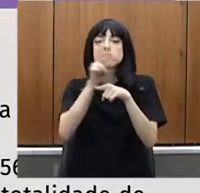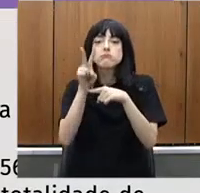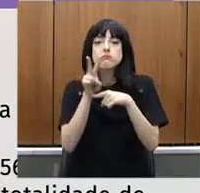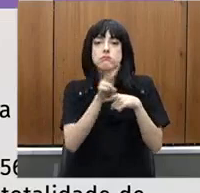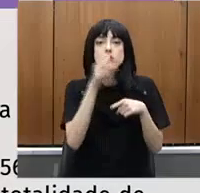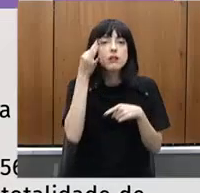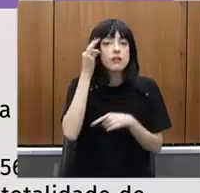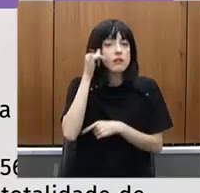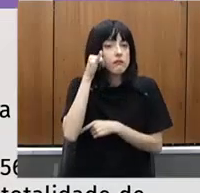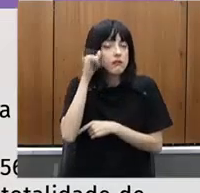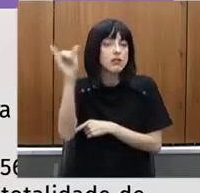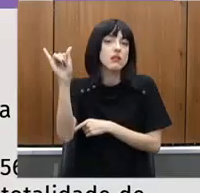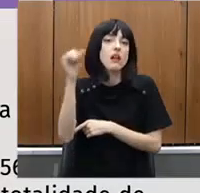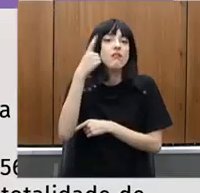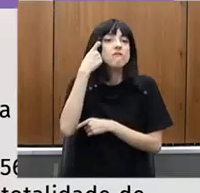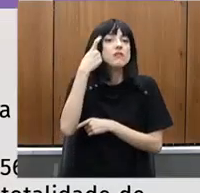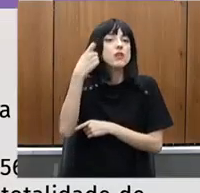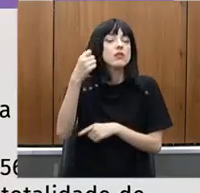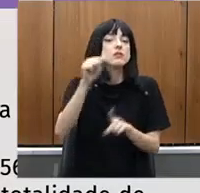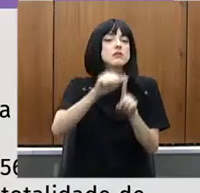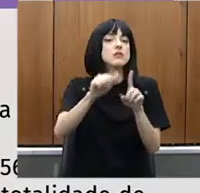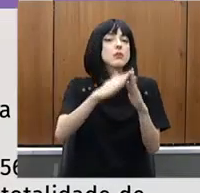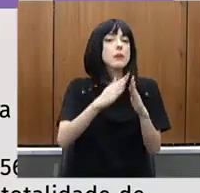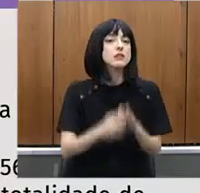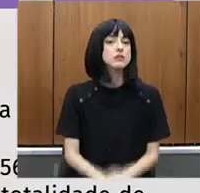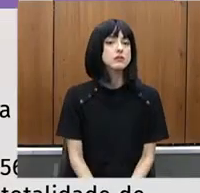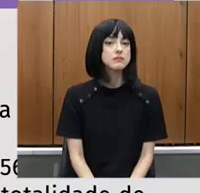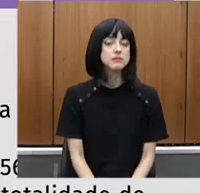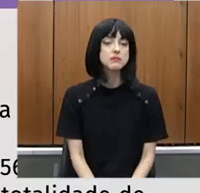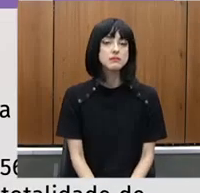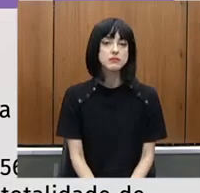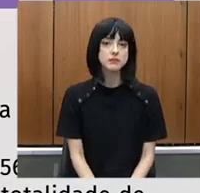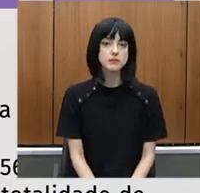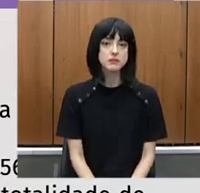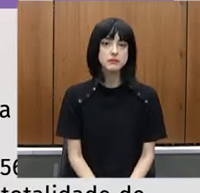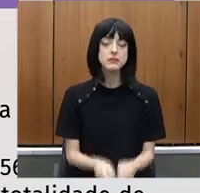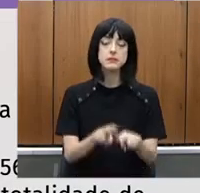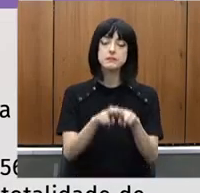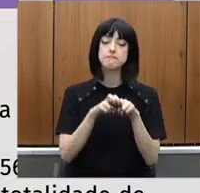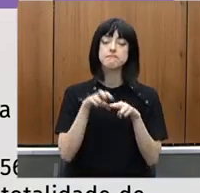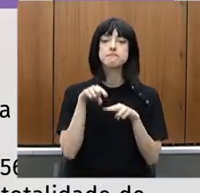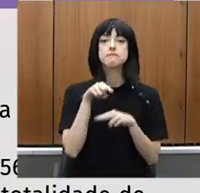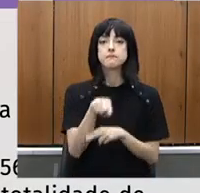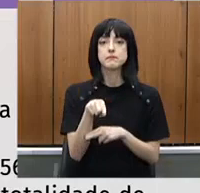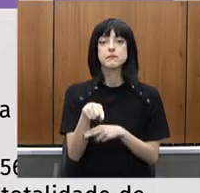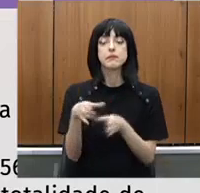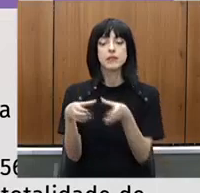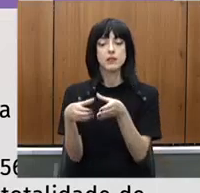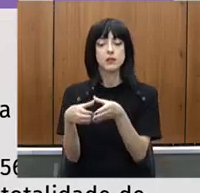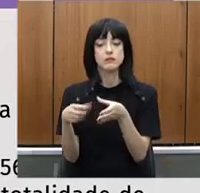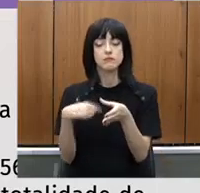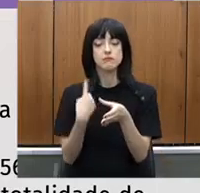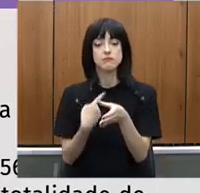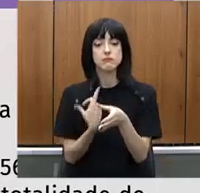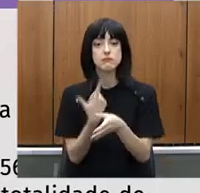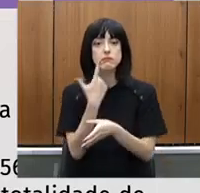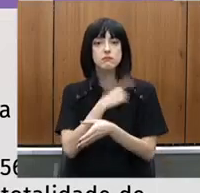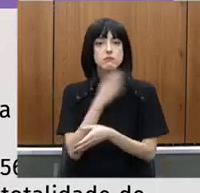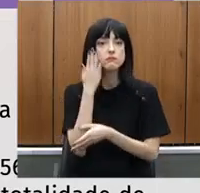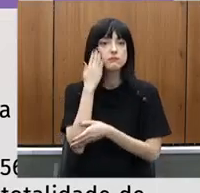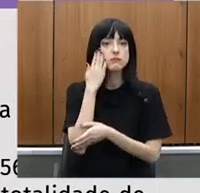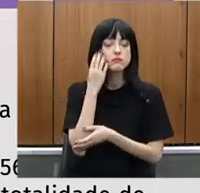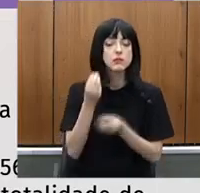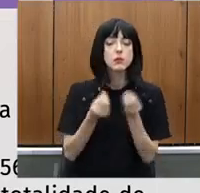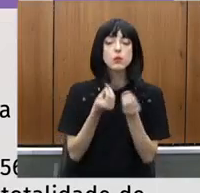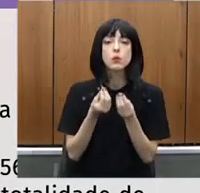é importante porque é através dela que a gente chega até as demandas da população da sociedade e